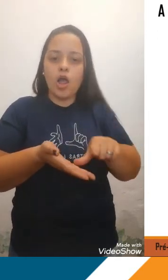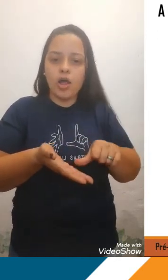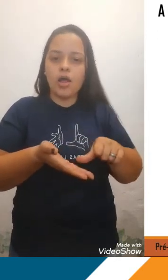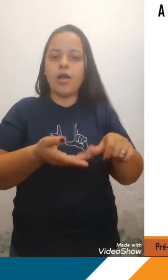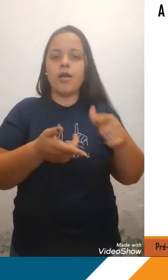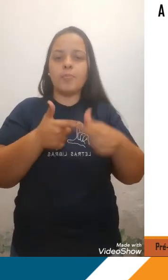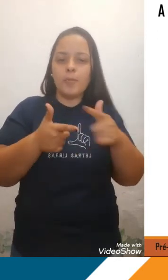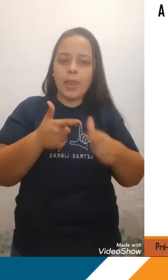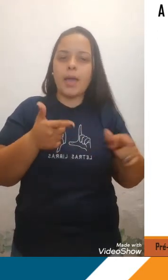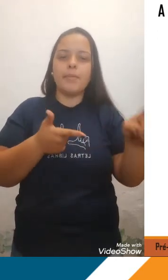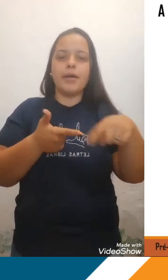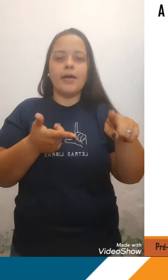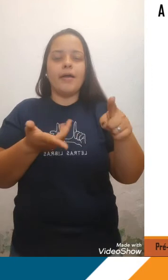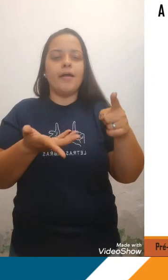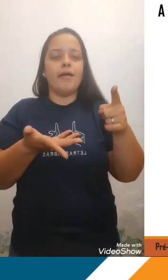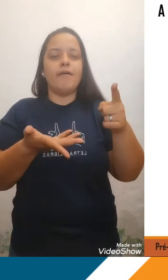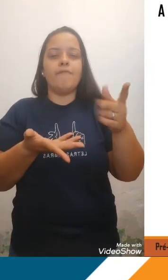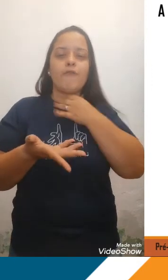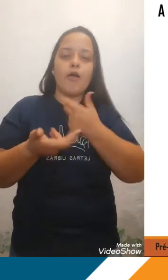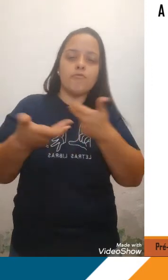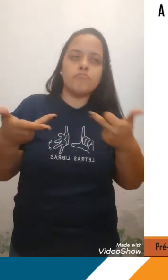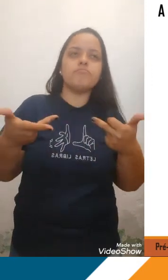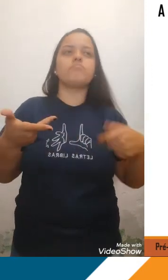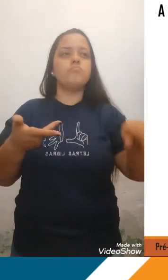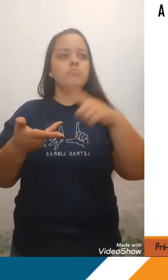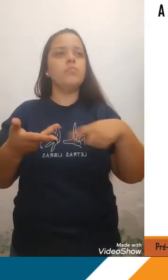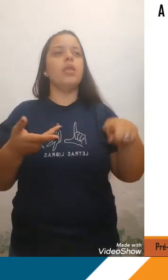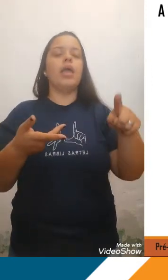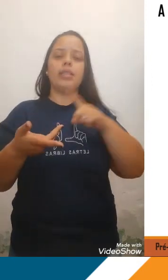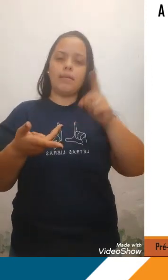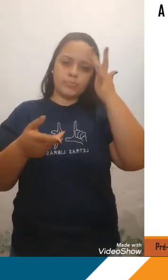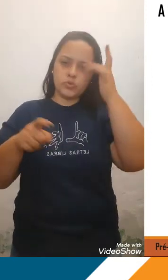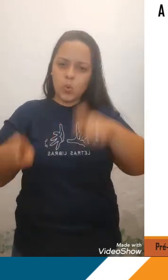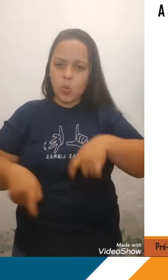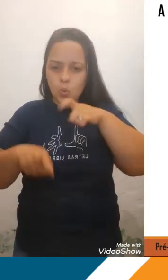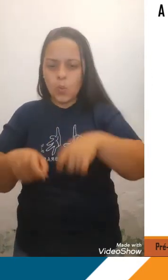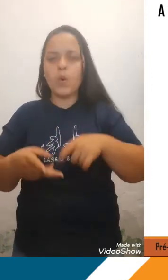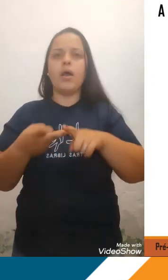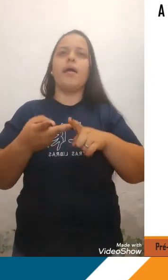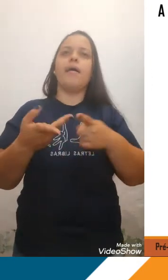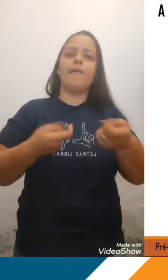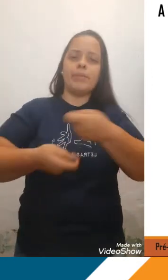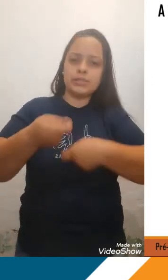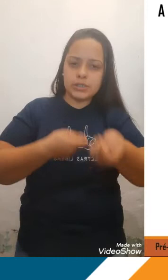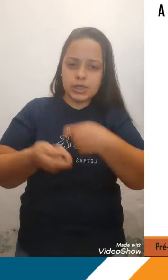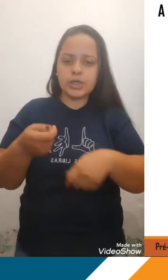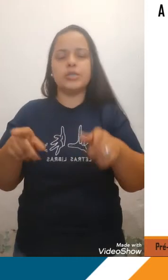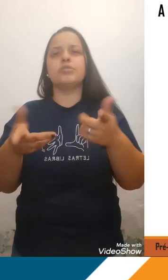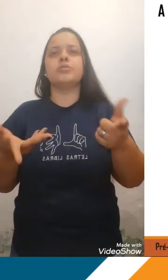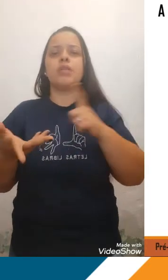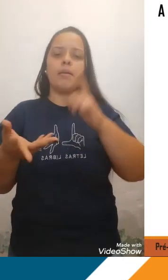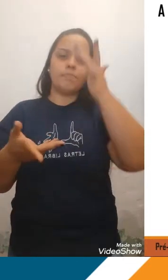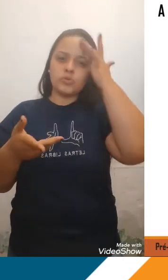afetou diretamente vários homens ricos devedores da coroa, como mineradores, comerciantes, fazendeiros, assim